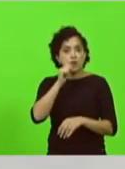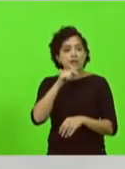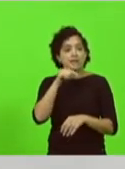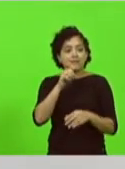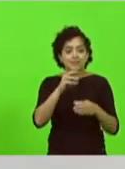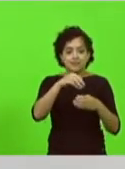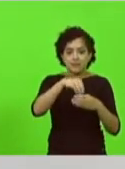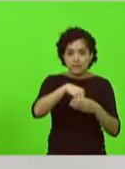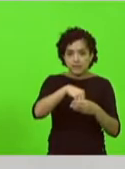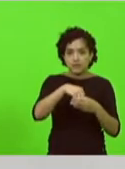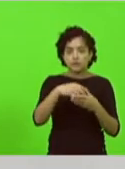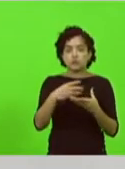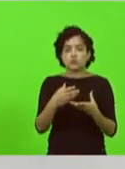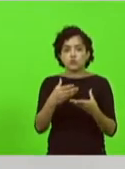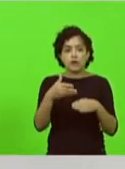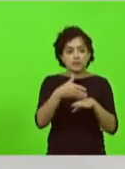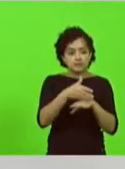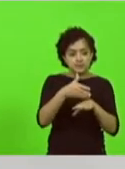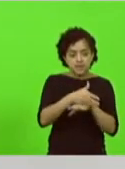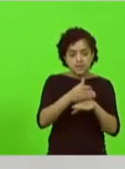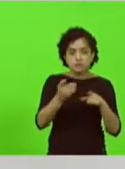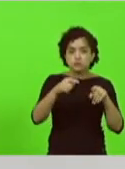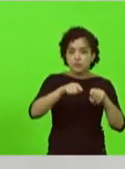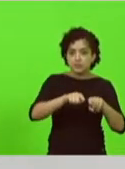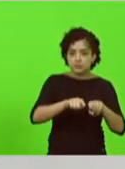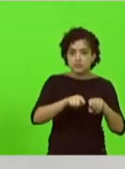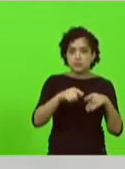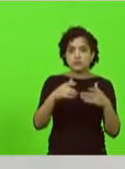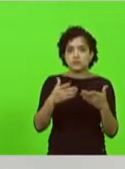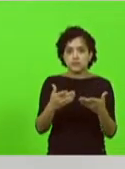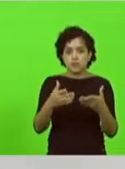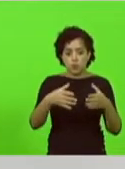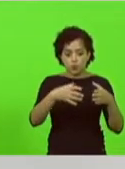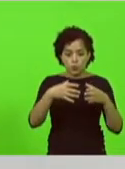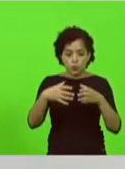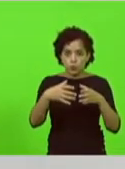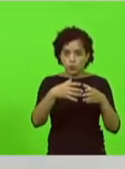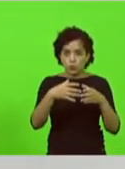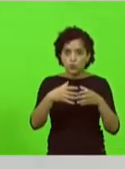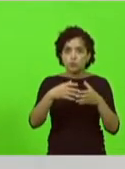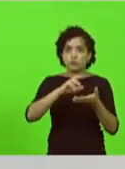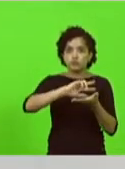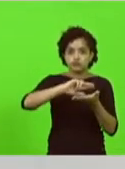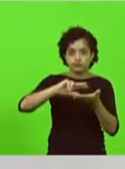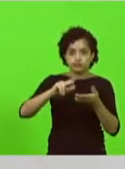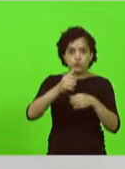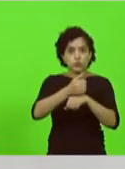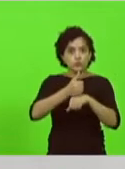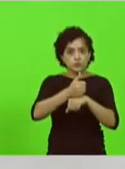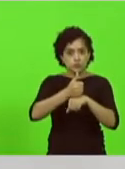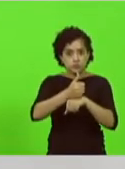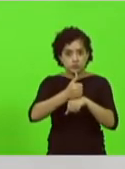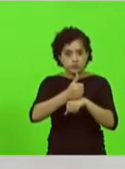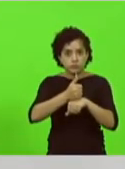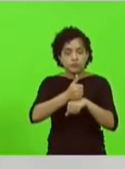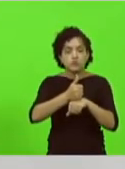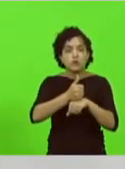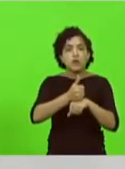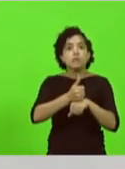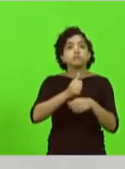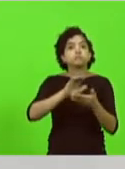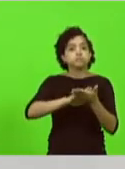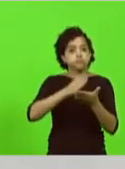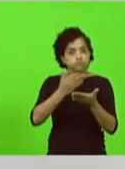a instituições parceiras que possuam equipes multidisciplinares, com intérprete da língua brasileira